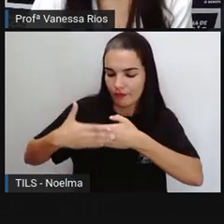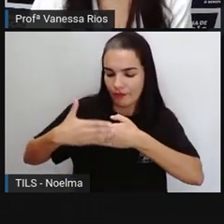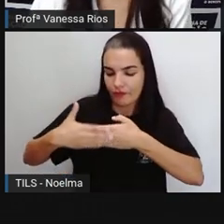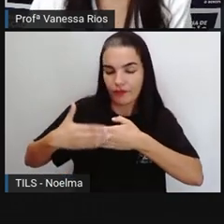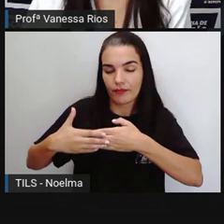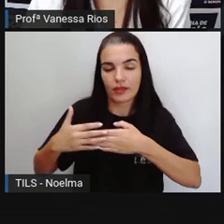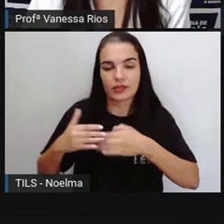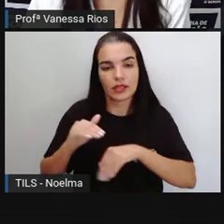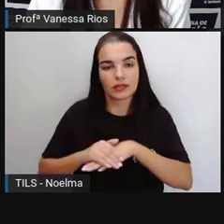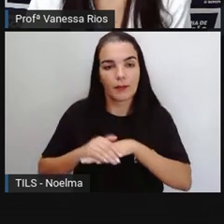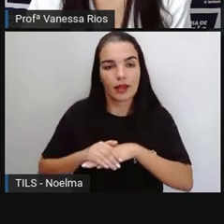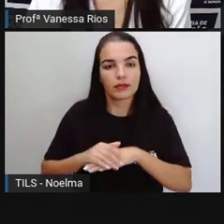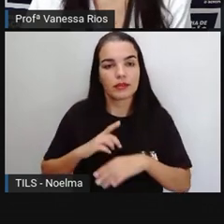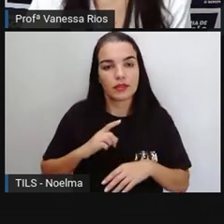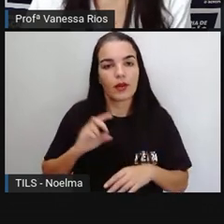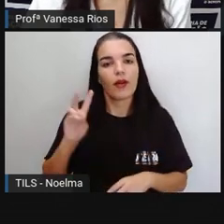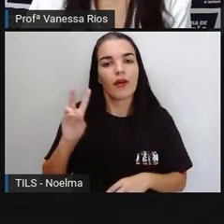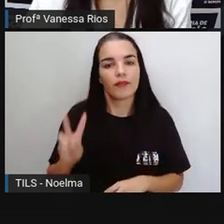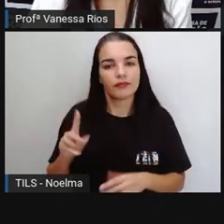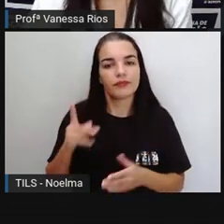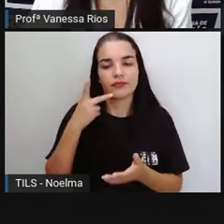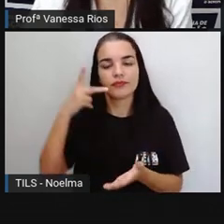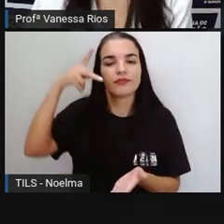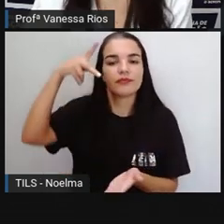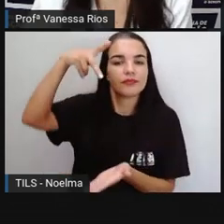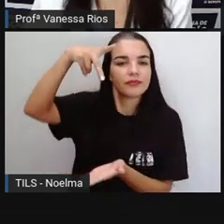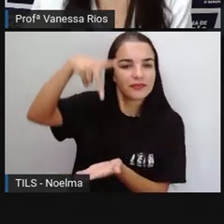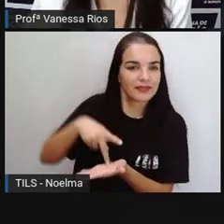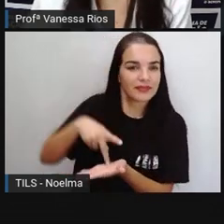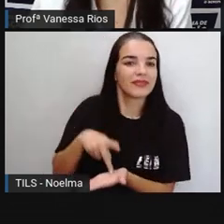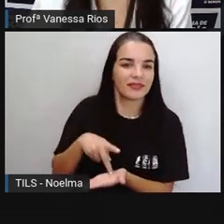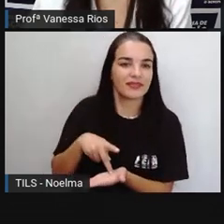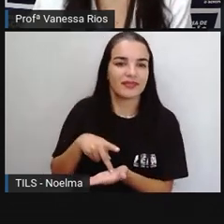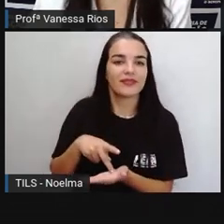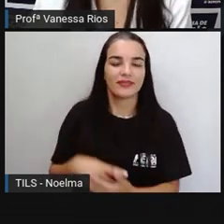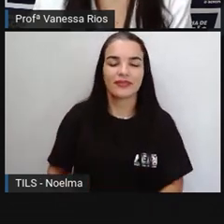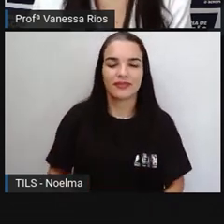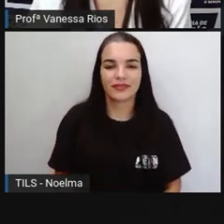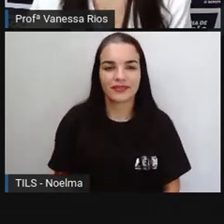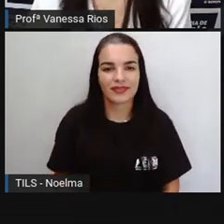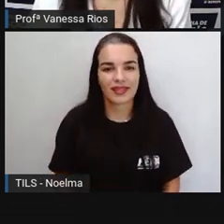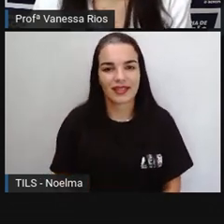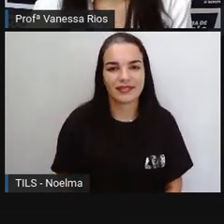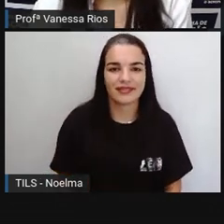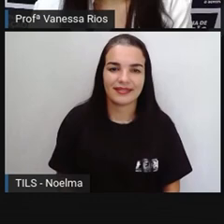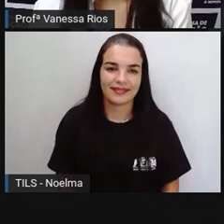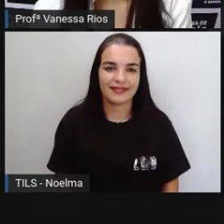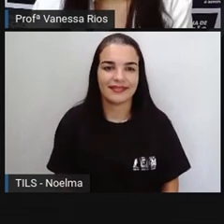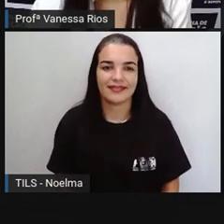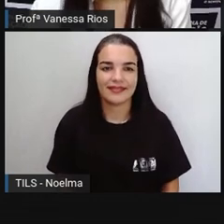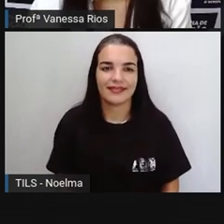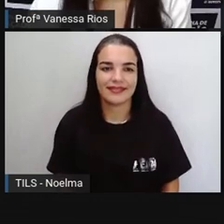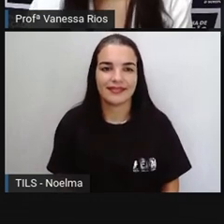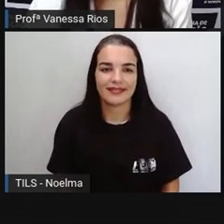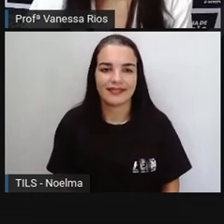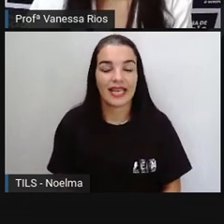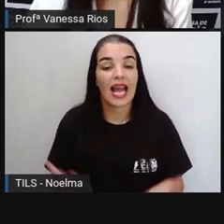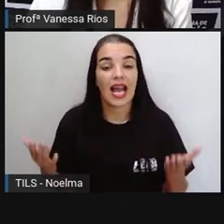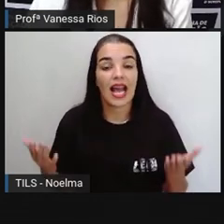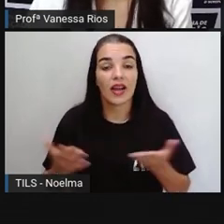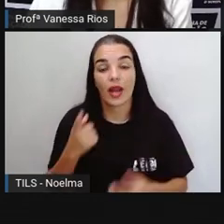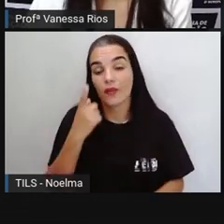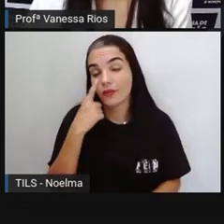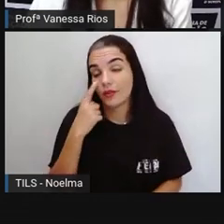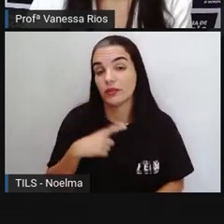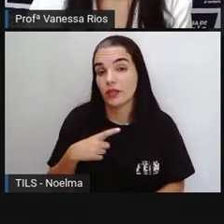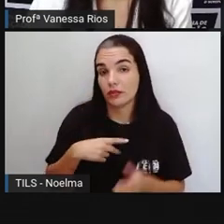compõem a caixa de sapato. Então, a gente entende que essa afirmativa é uma afirmativa verdadeira. Agora, a